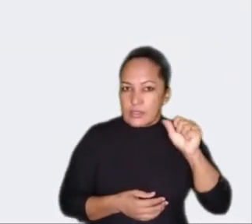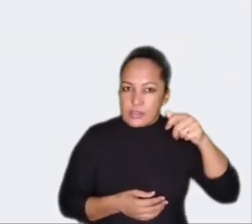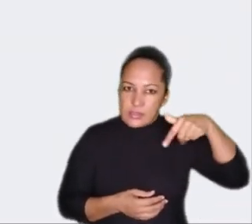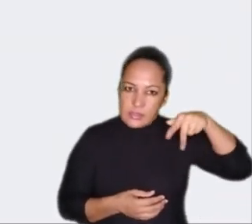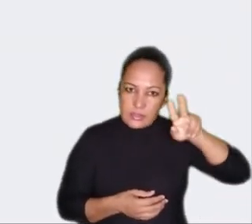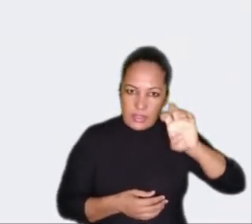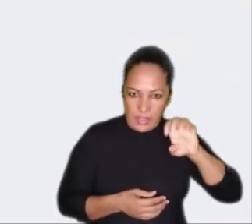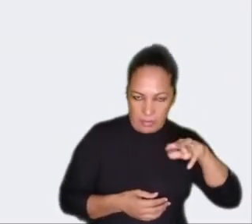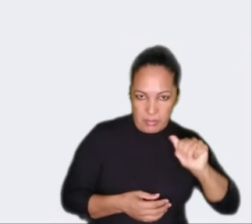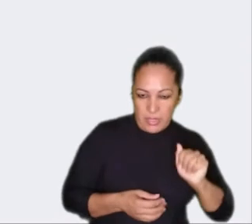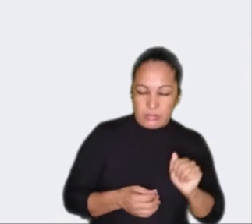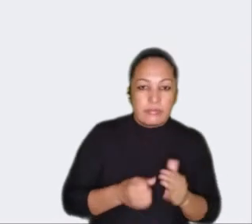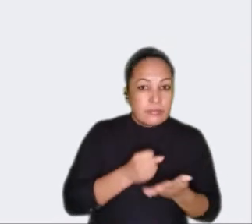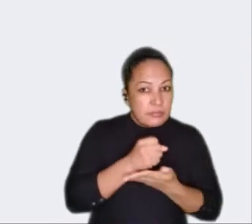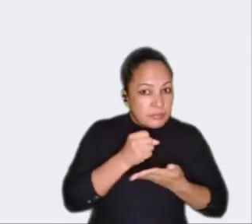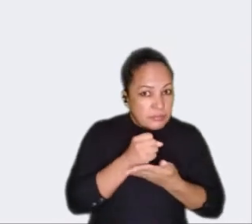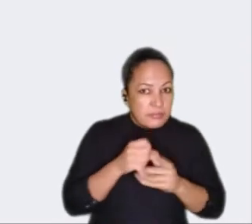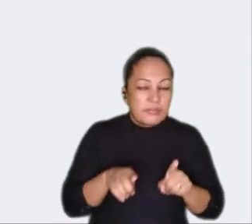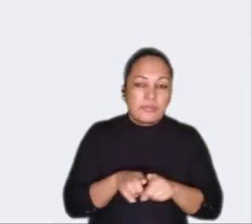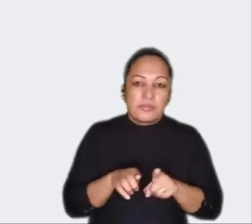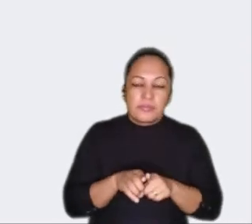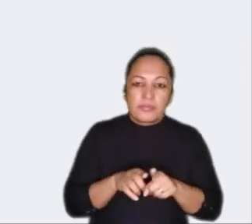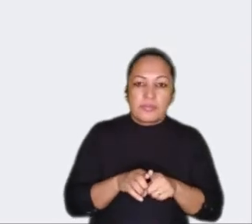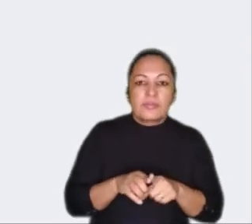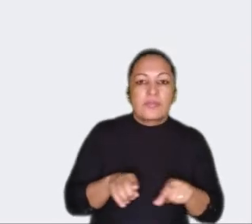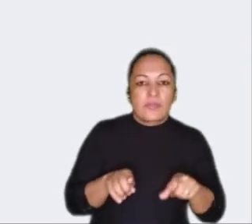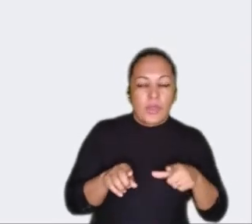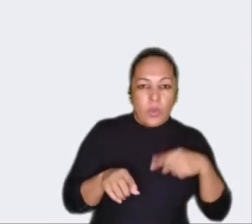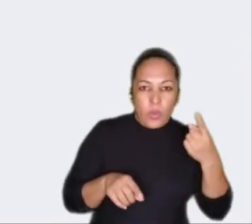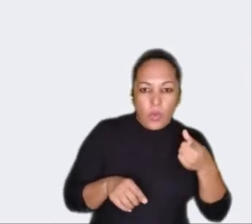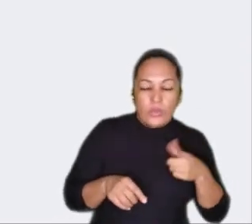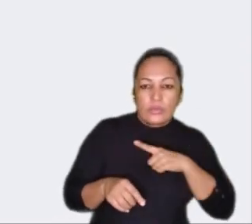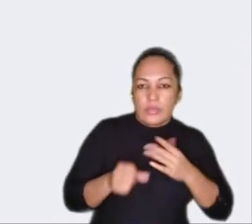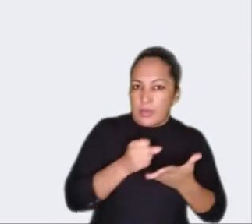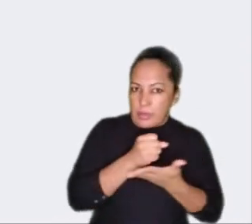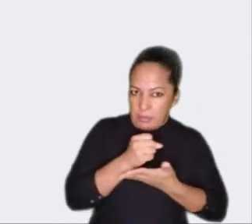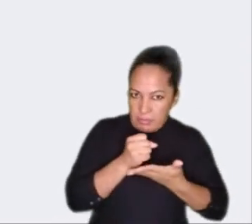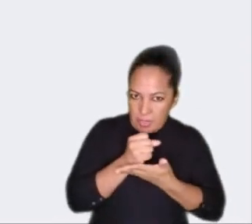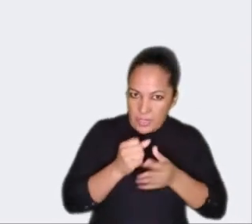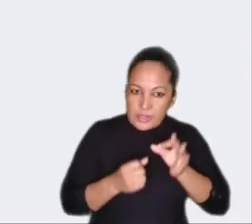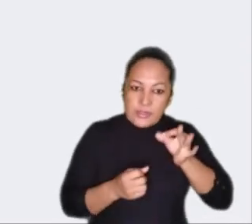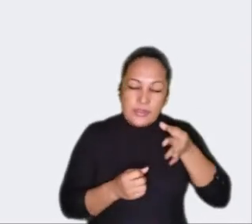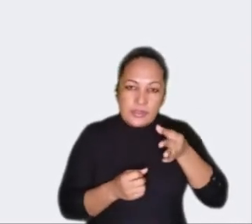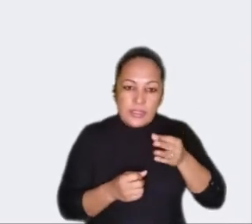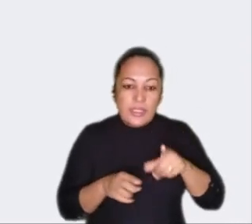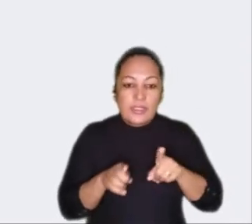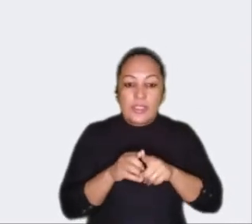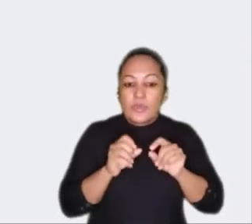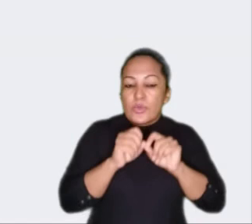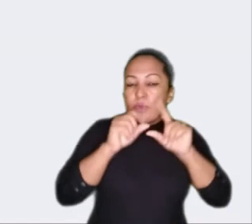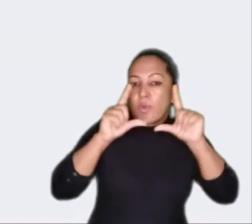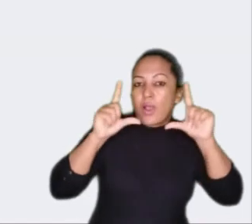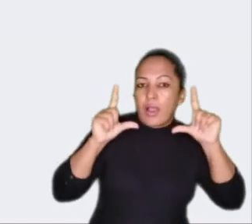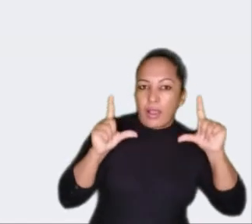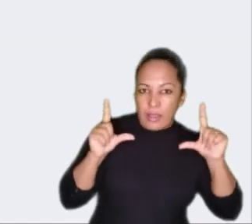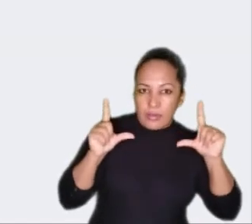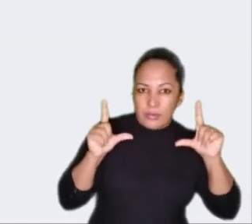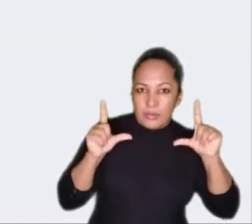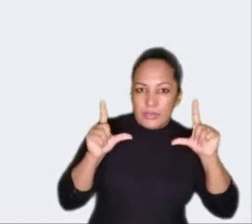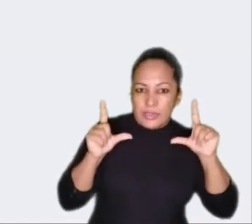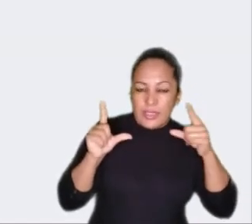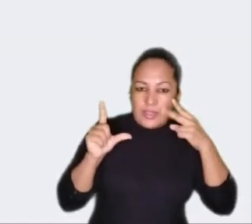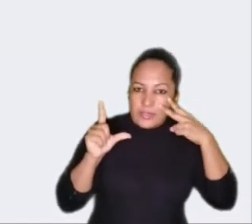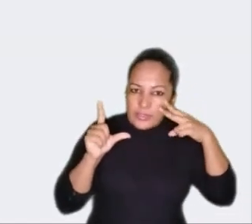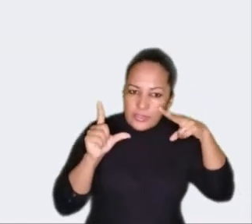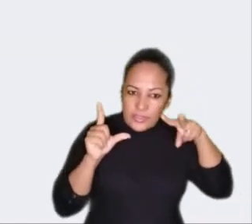mesmo. Pronto, para ele o esquema é a base. Para o PostgreSQL, tem a base, certo? E aí tu abre